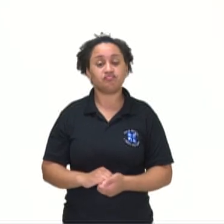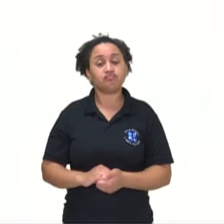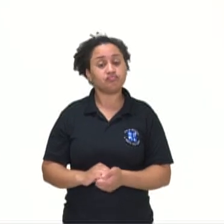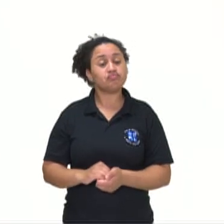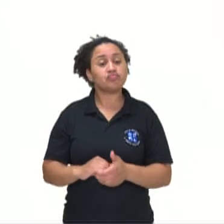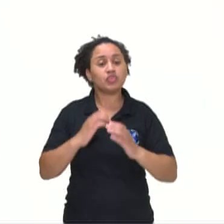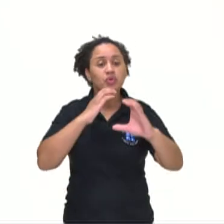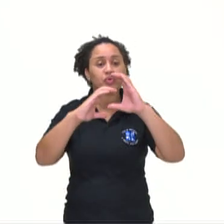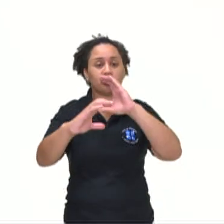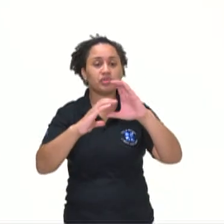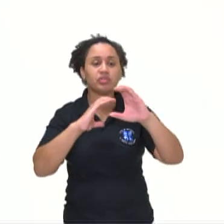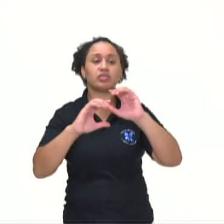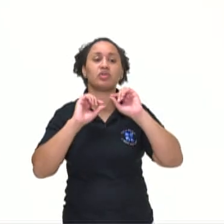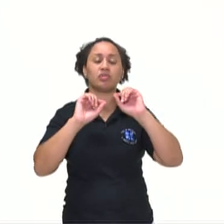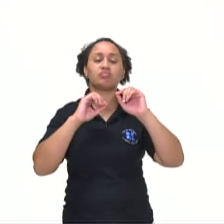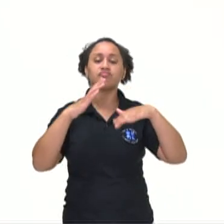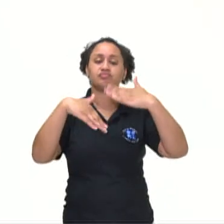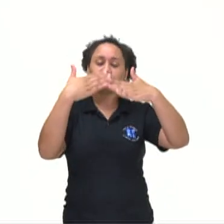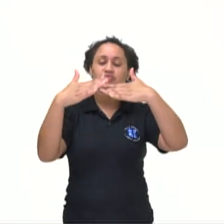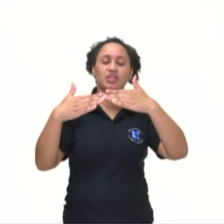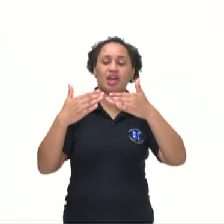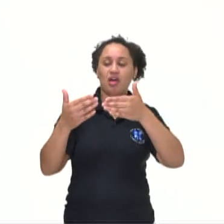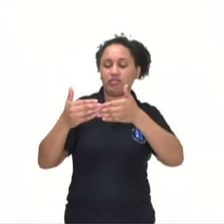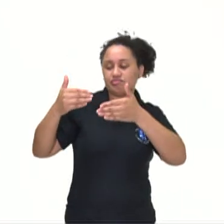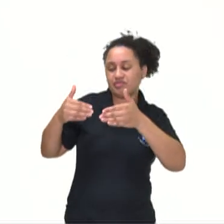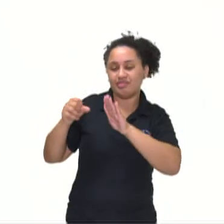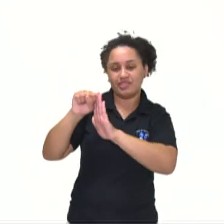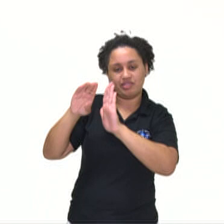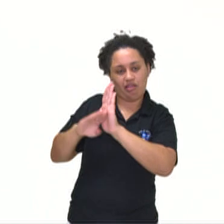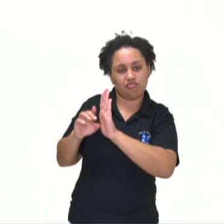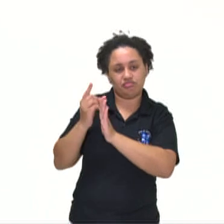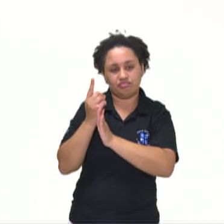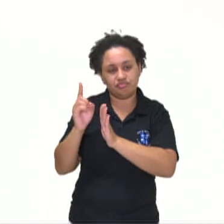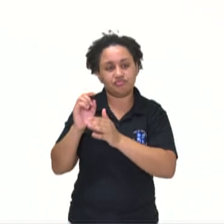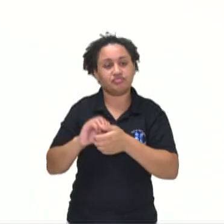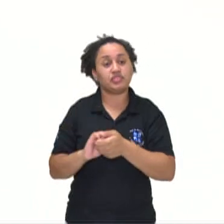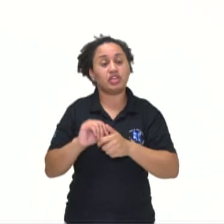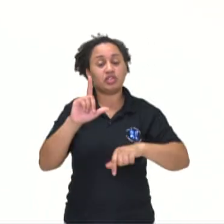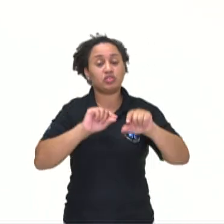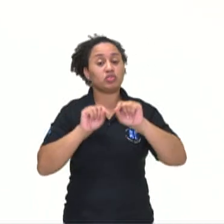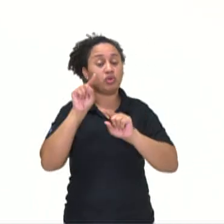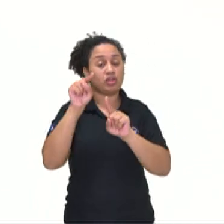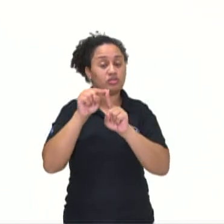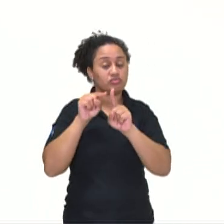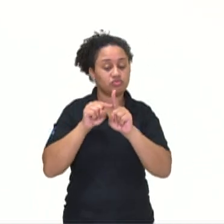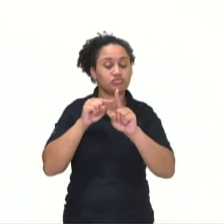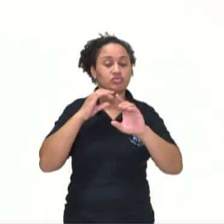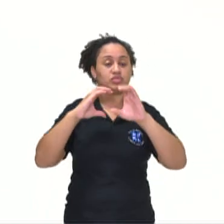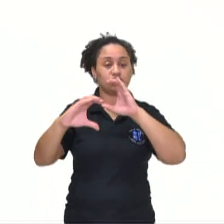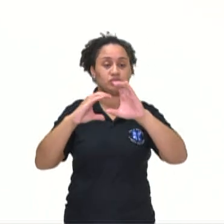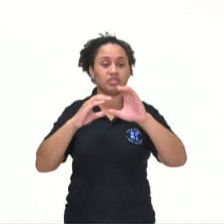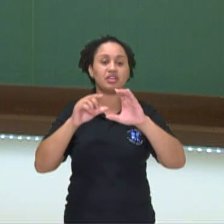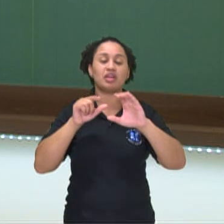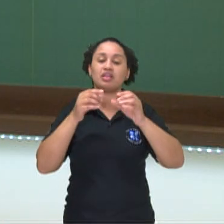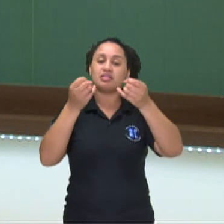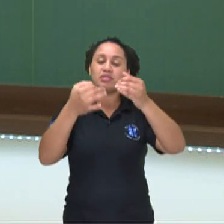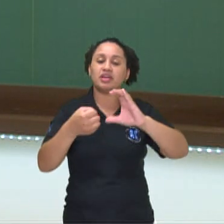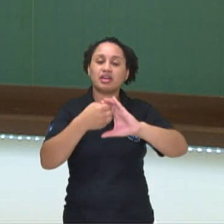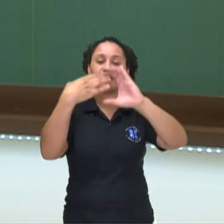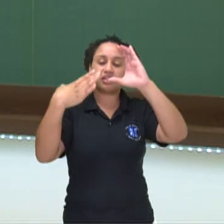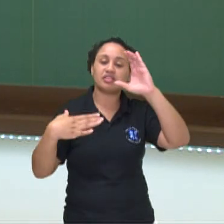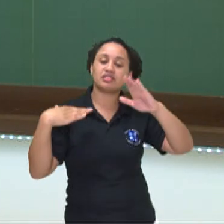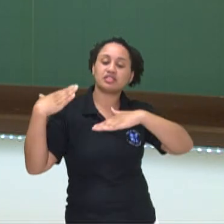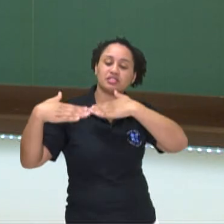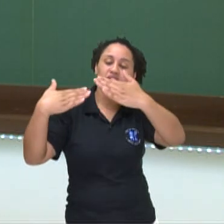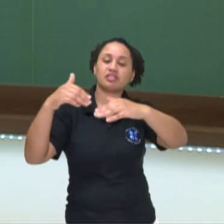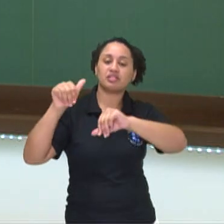de comunicação evoluíram muito no último século. Escolha um meio de comunicação e caracterize a sua